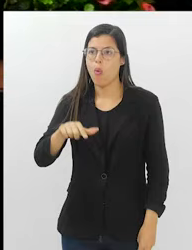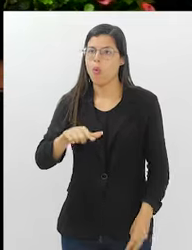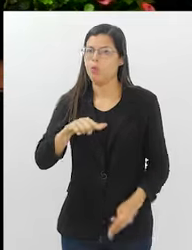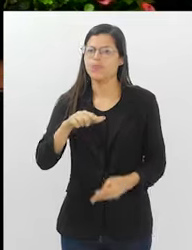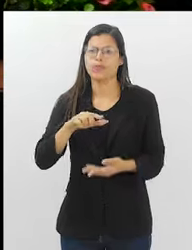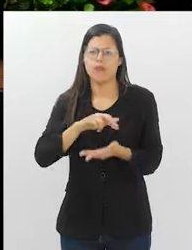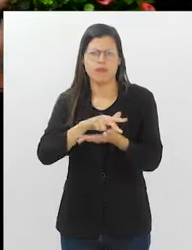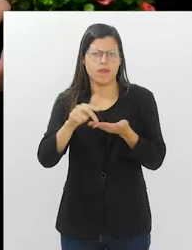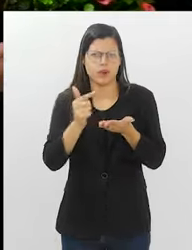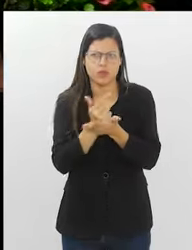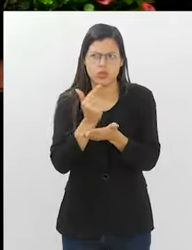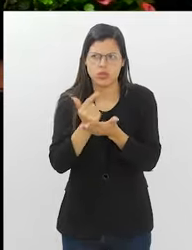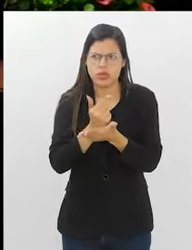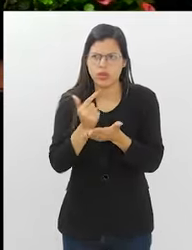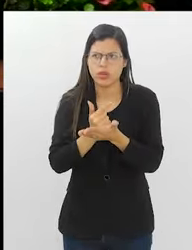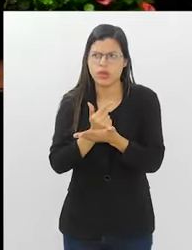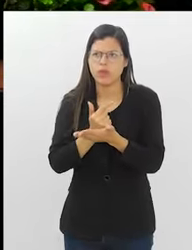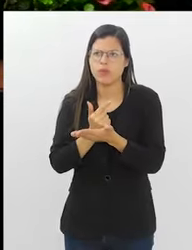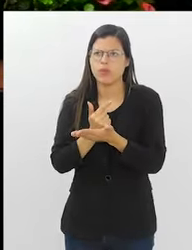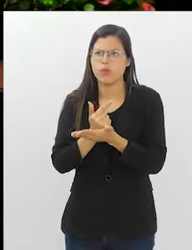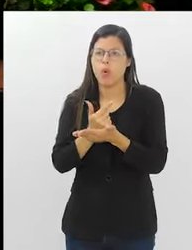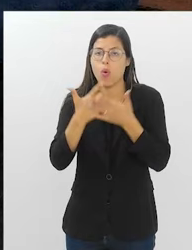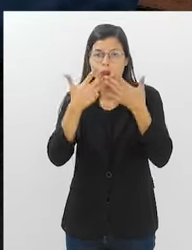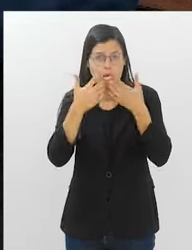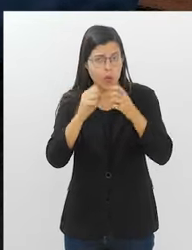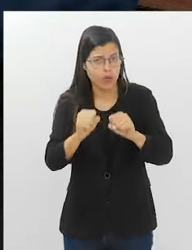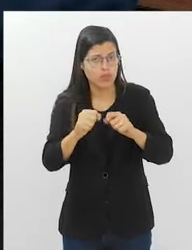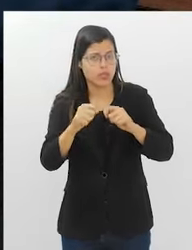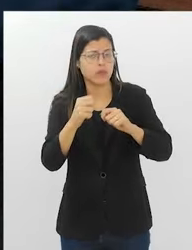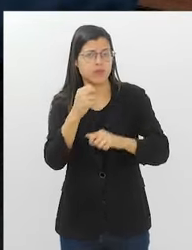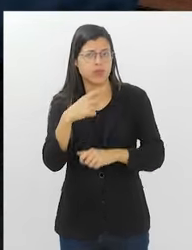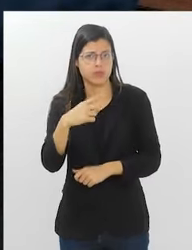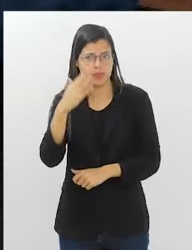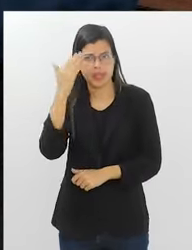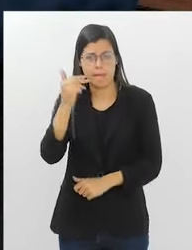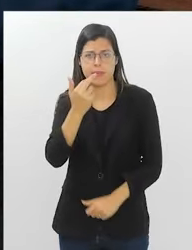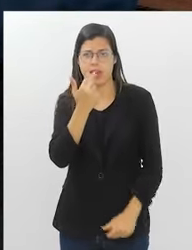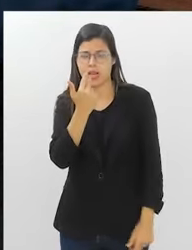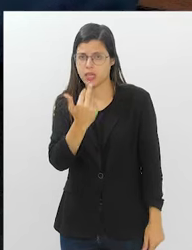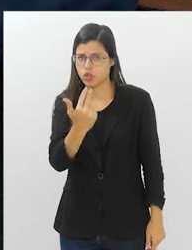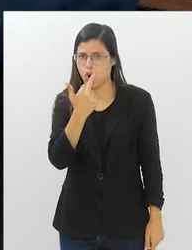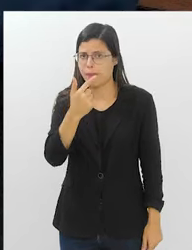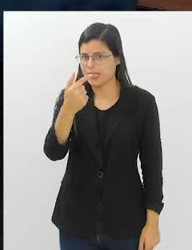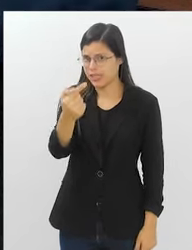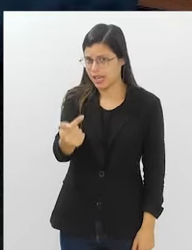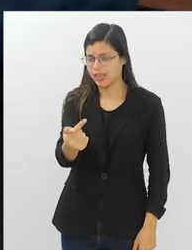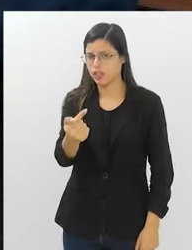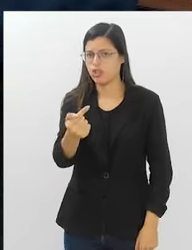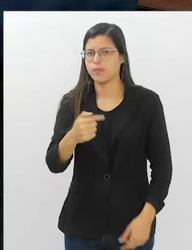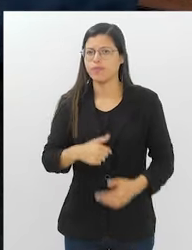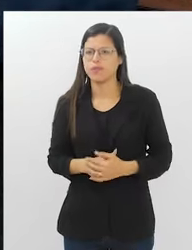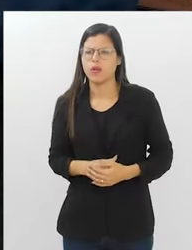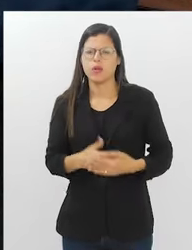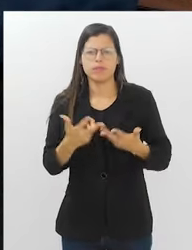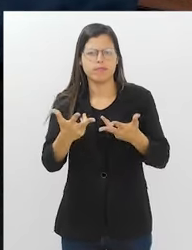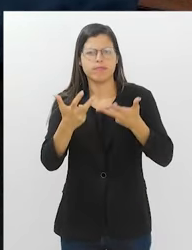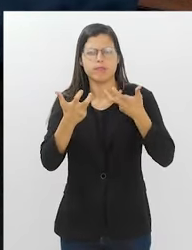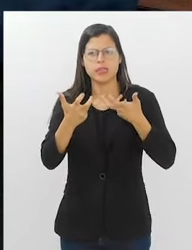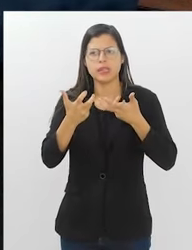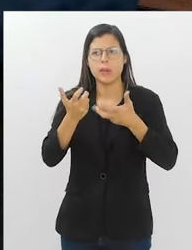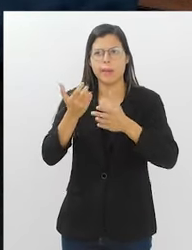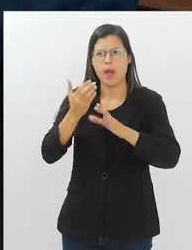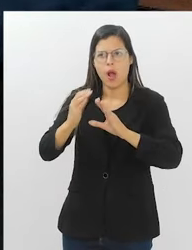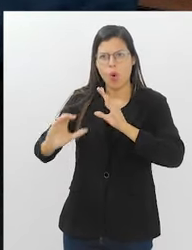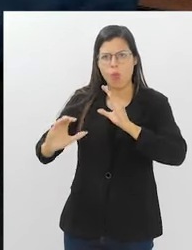com vários livros escritos sobre gramática, um linguista, falava 7 línguas. Quando ele percebe que a